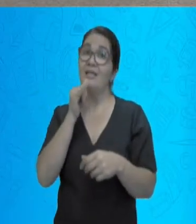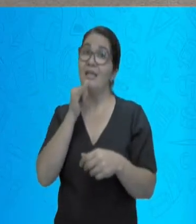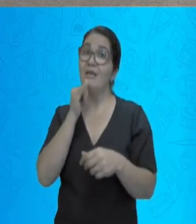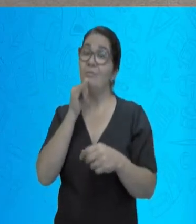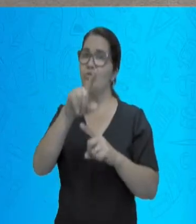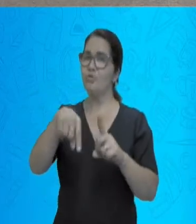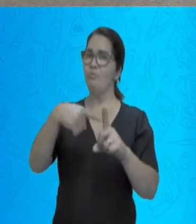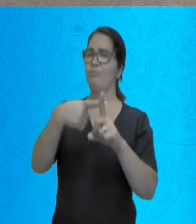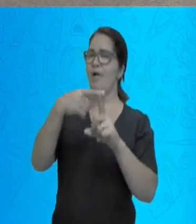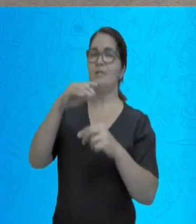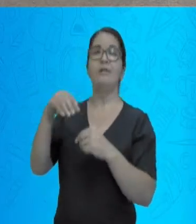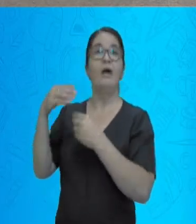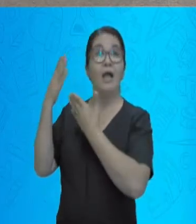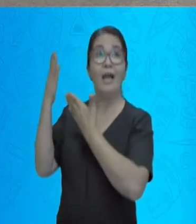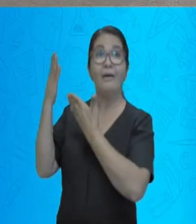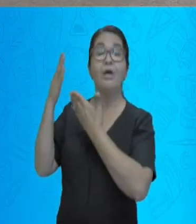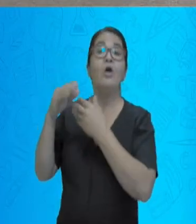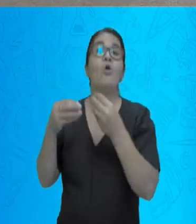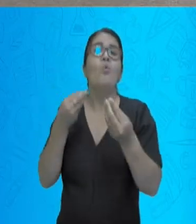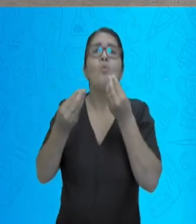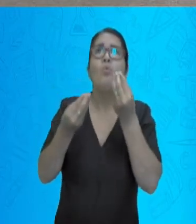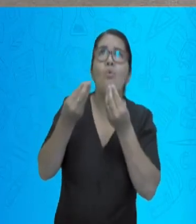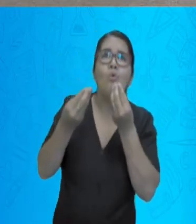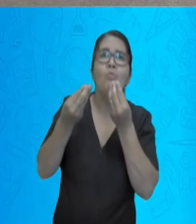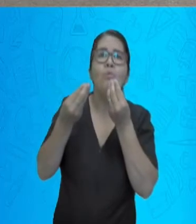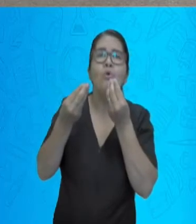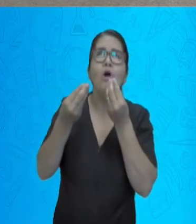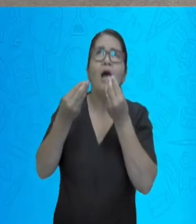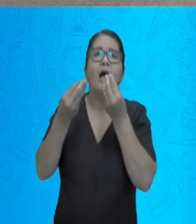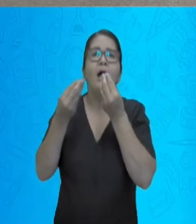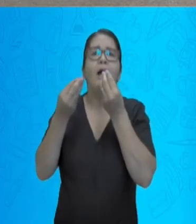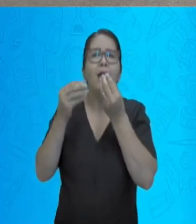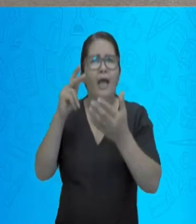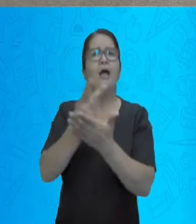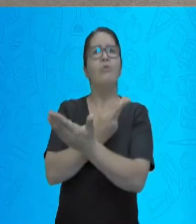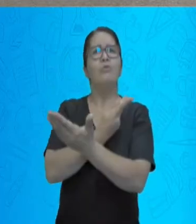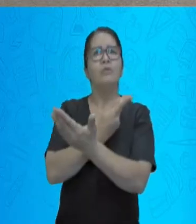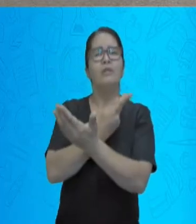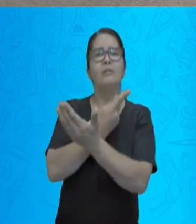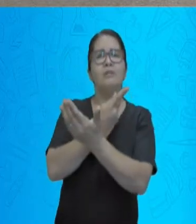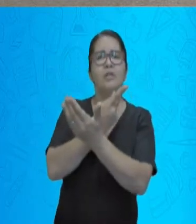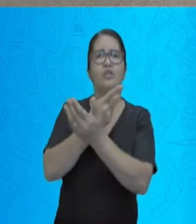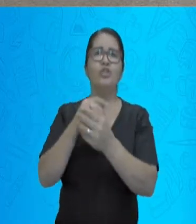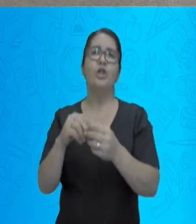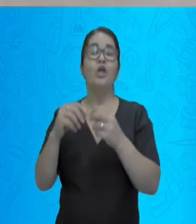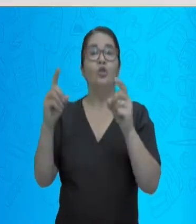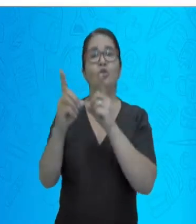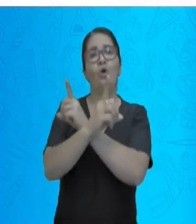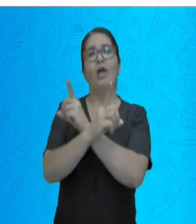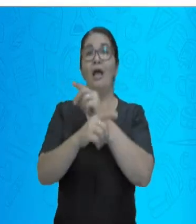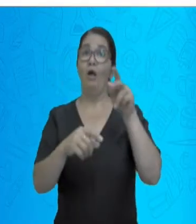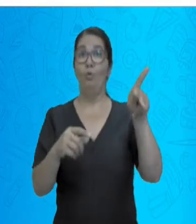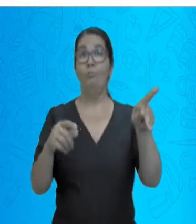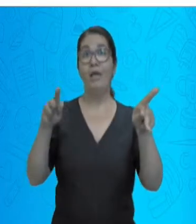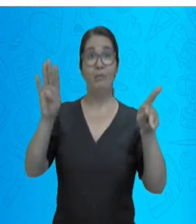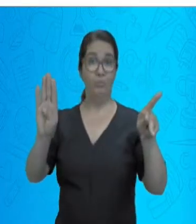a gente troca o P pelo B e a gente pode observar que formamos palavras diferentes. Então vamos